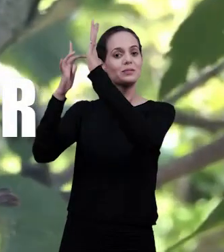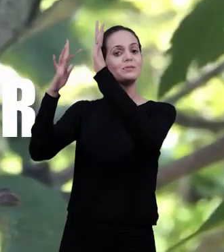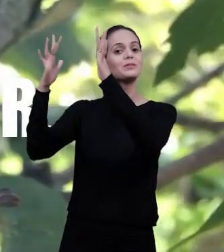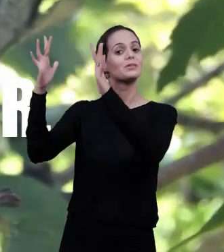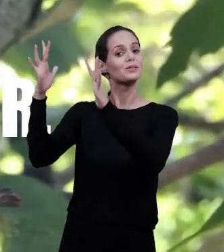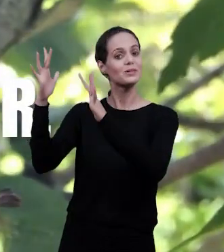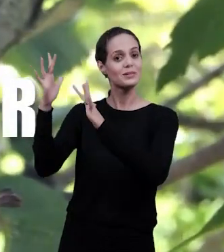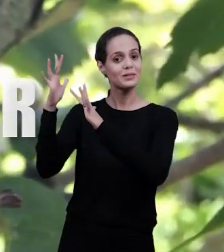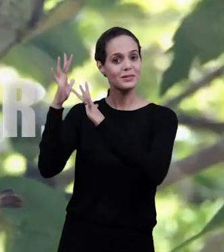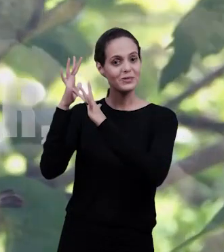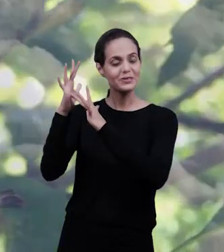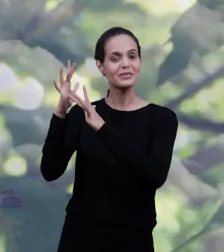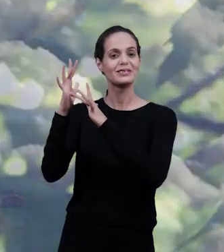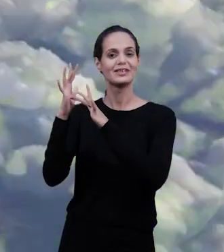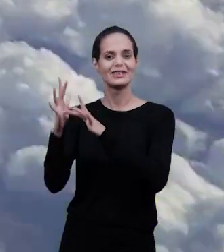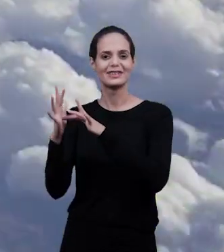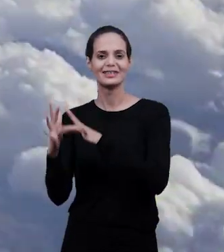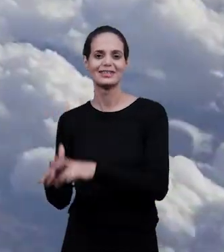Jesus.